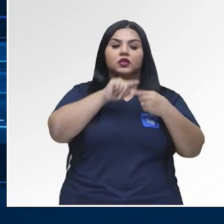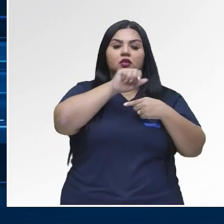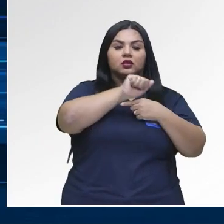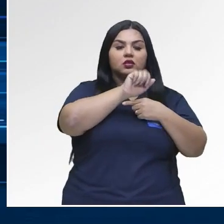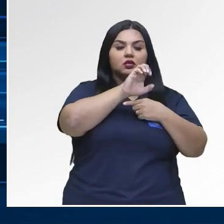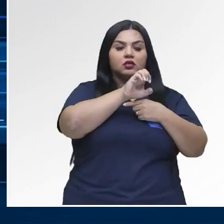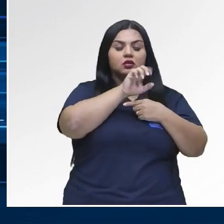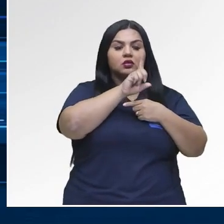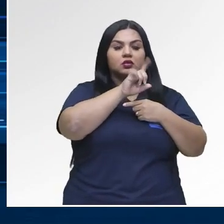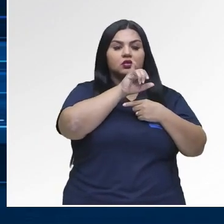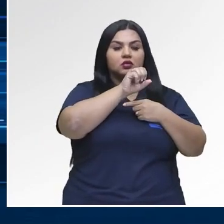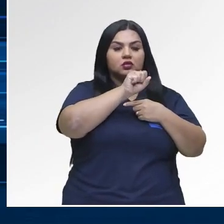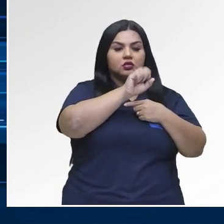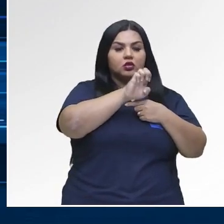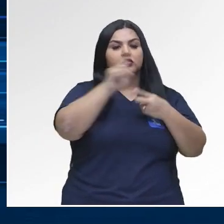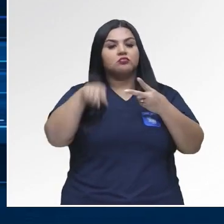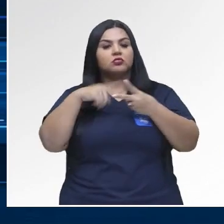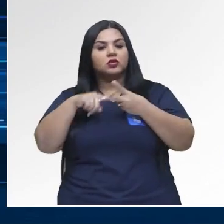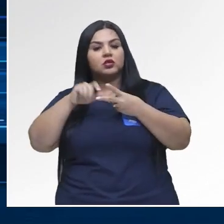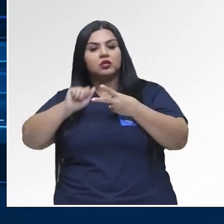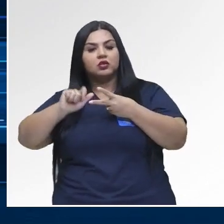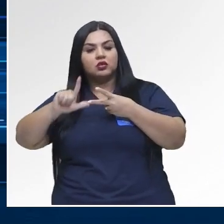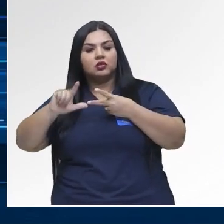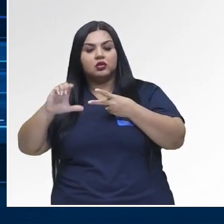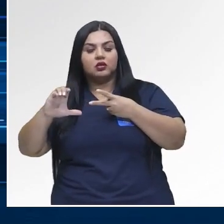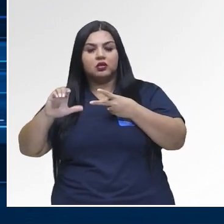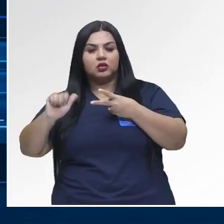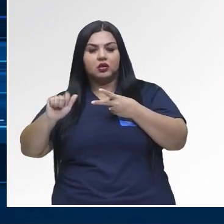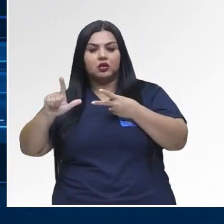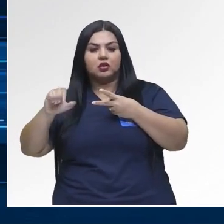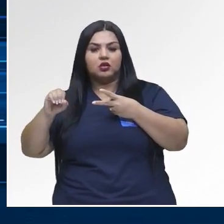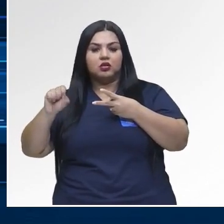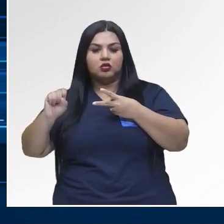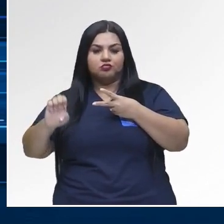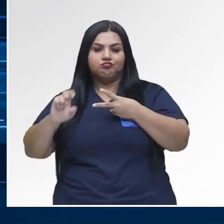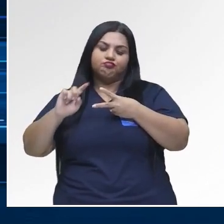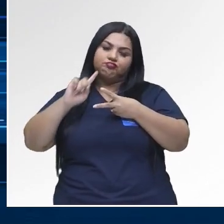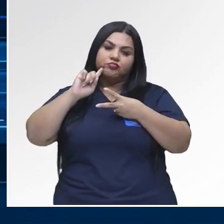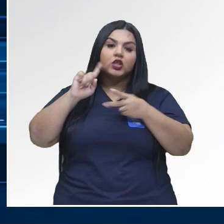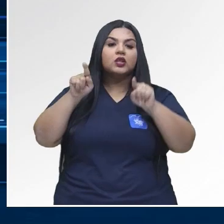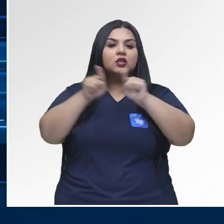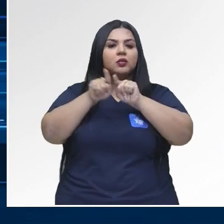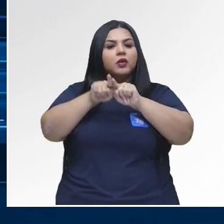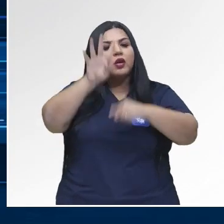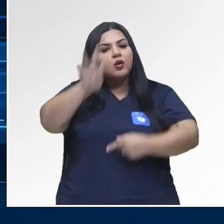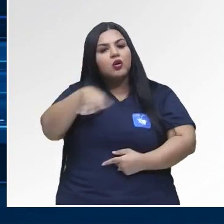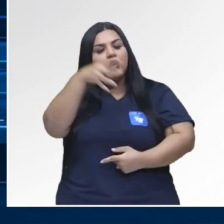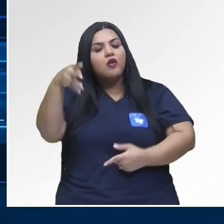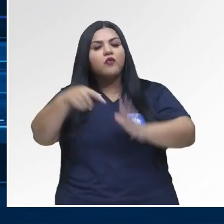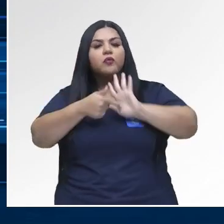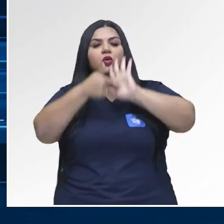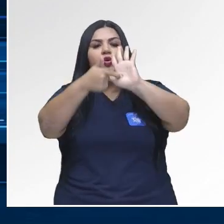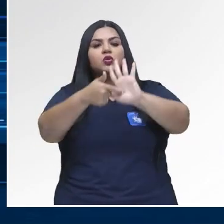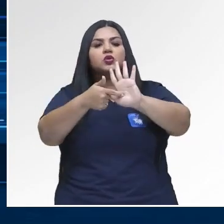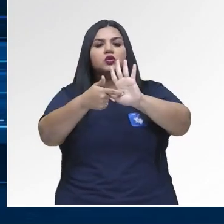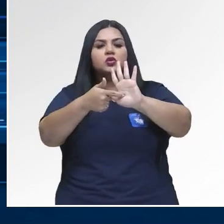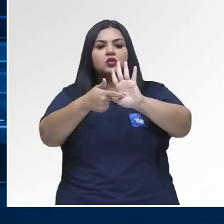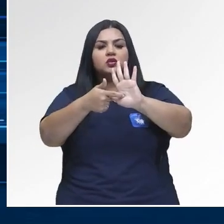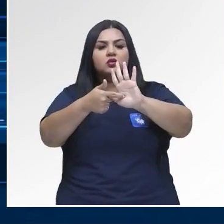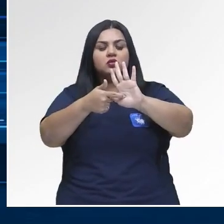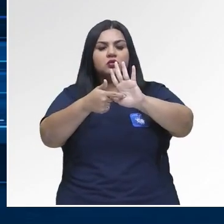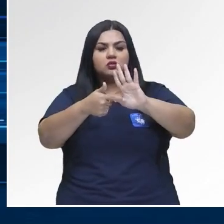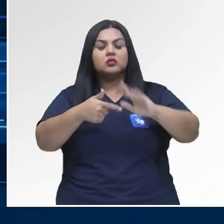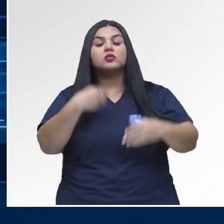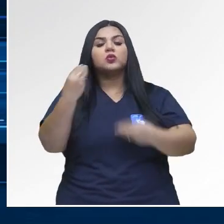pela alcalose, tá certo? E a gente tem um gráfico mostrando um pouco aqui da curva de